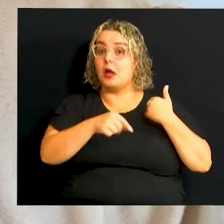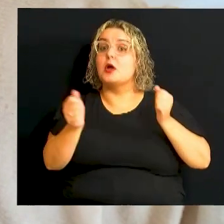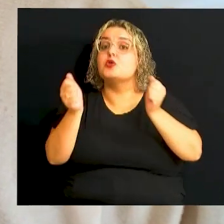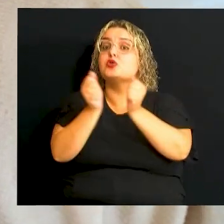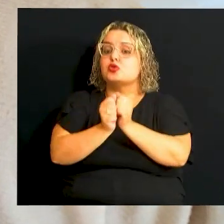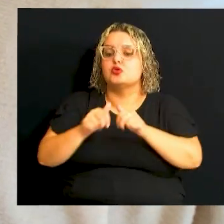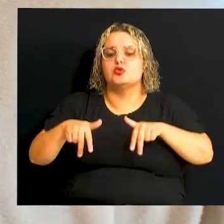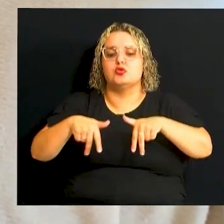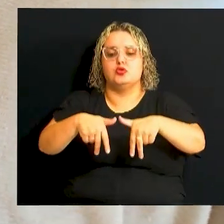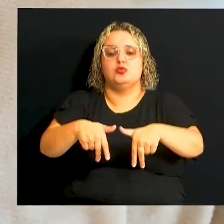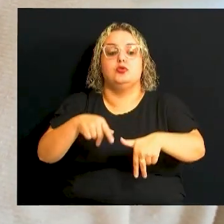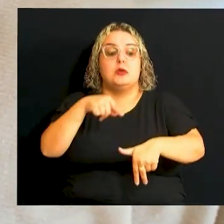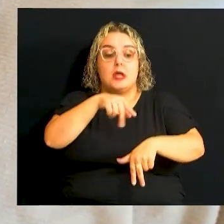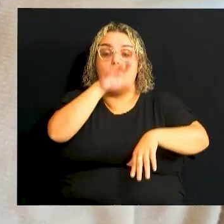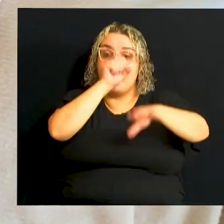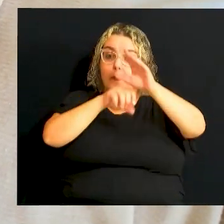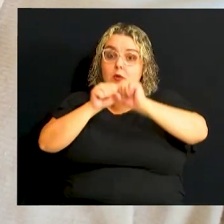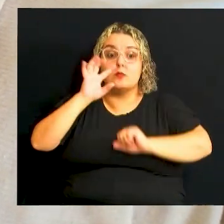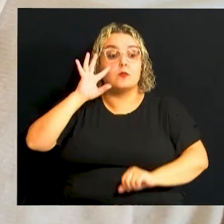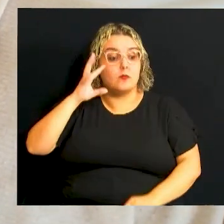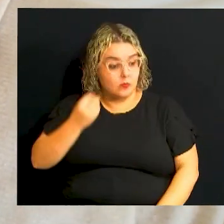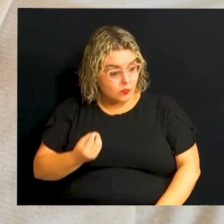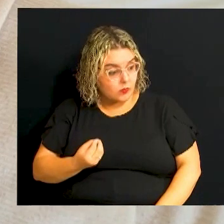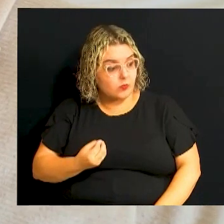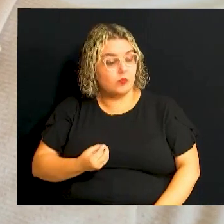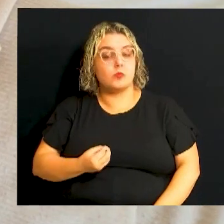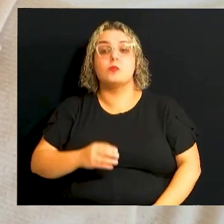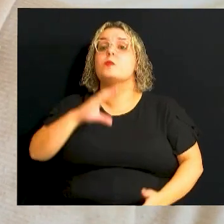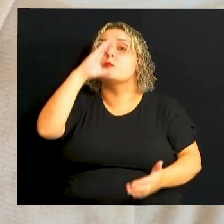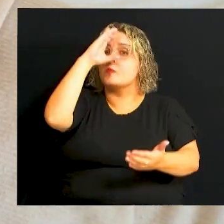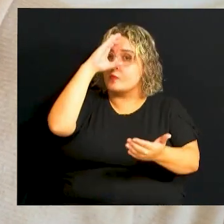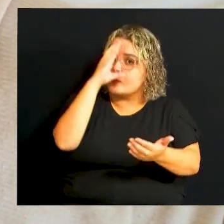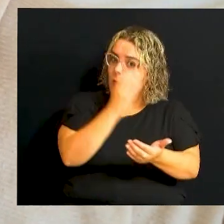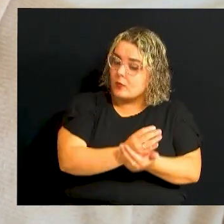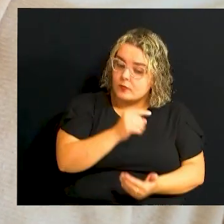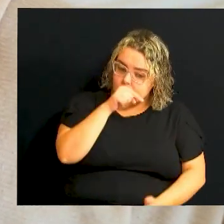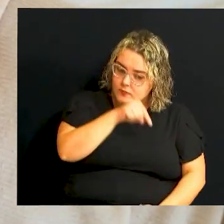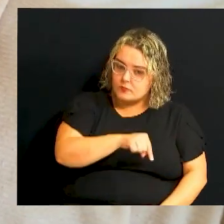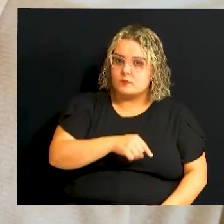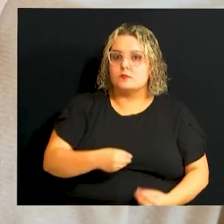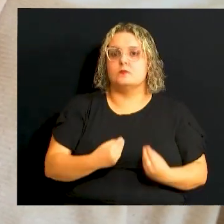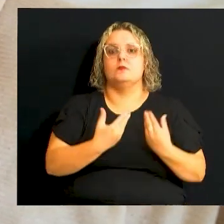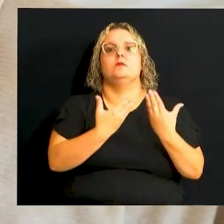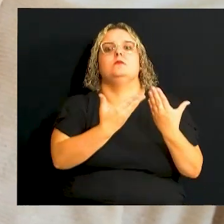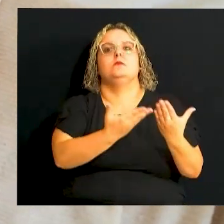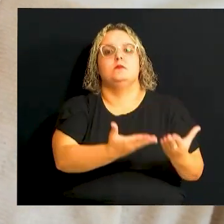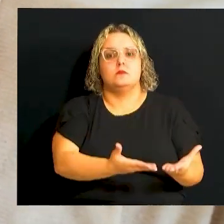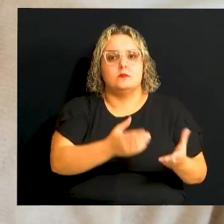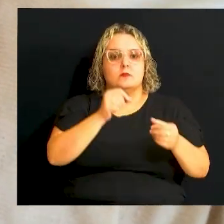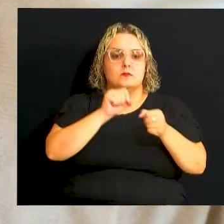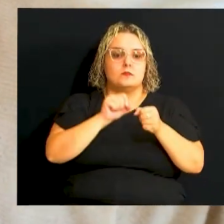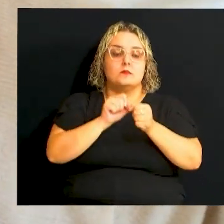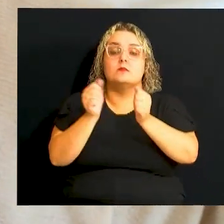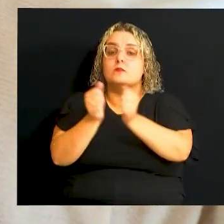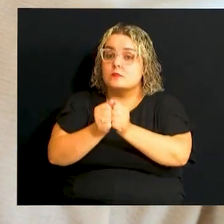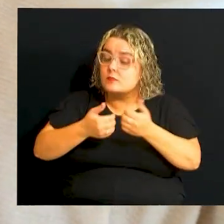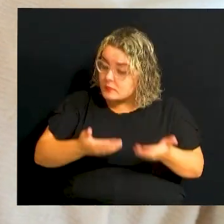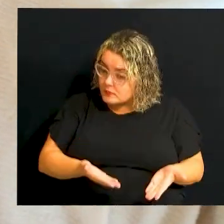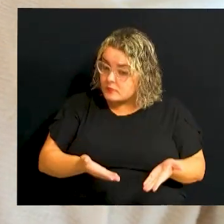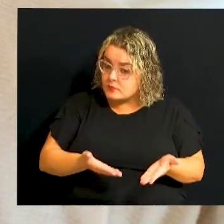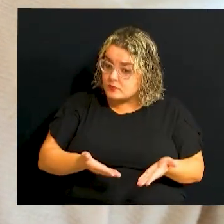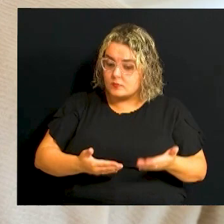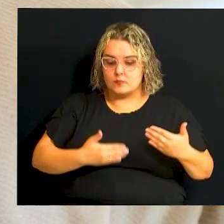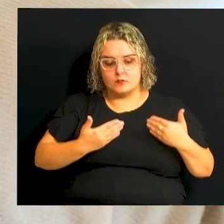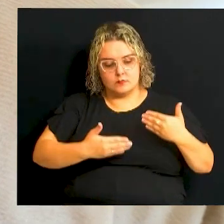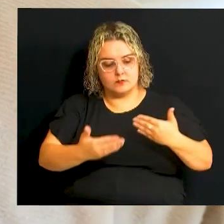dela estar ali com você e ela compreender o quanto você também confia naquilo que você está realizando com